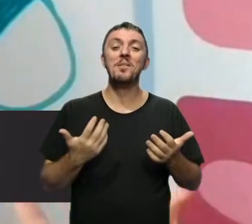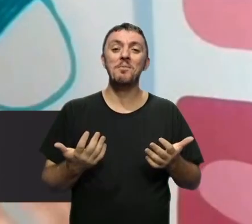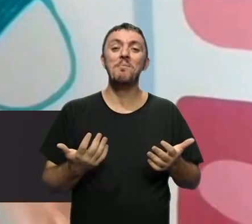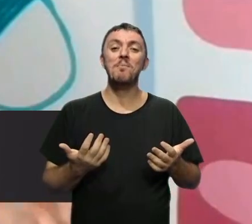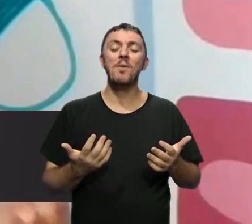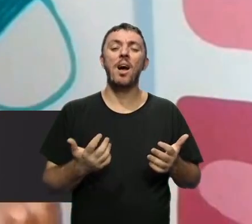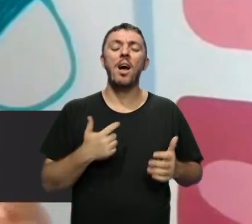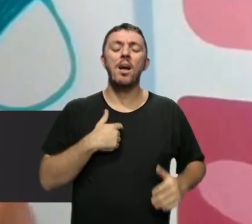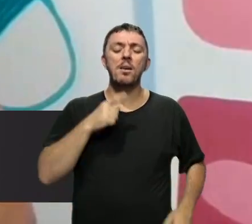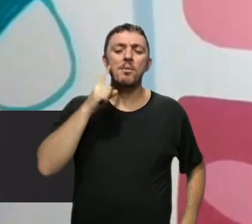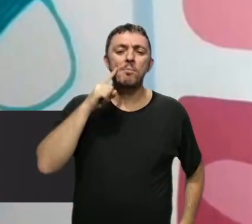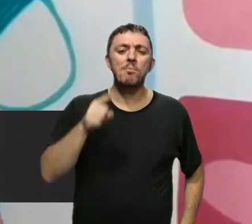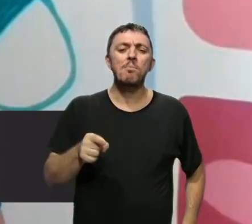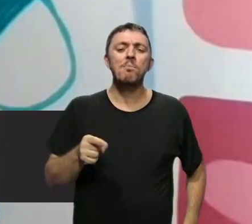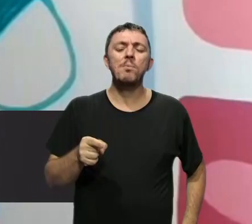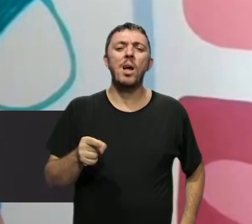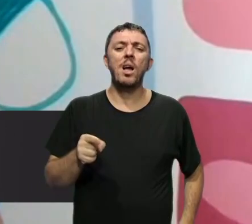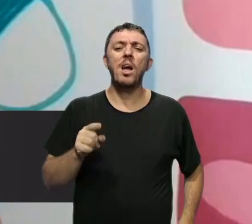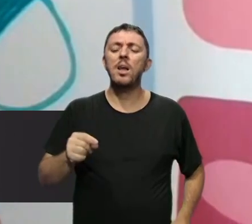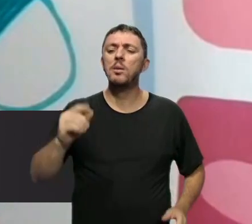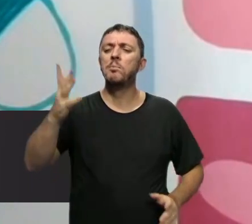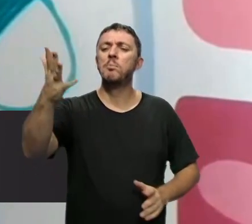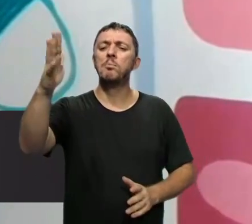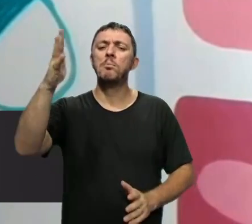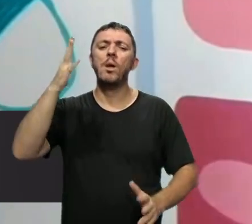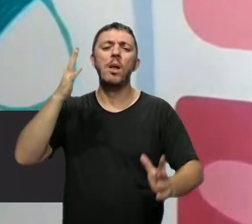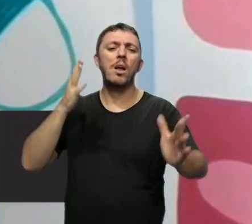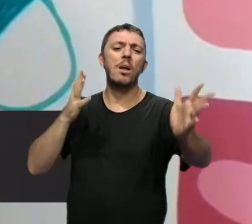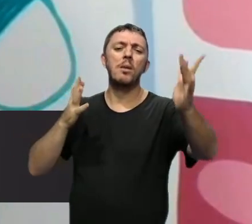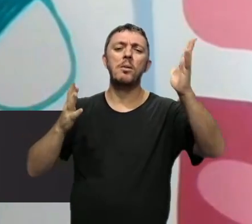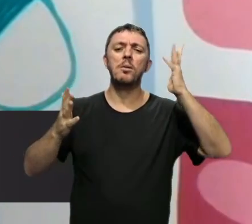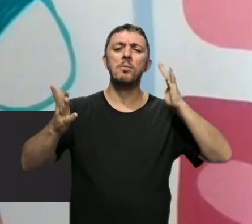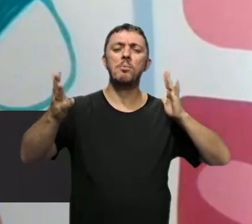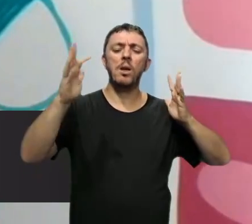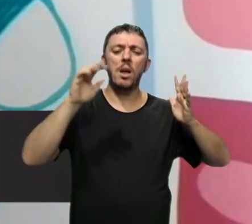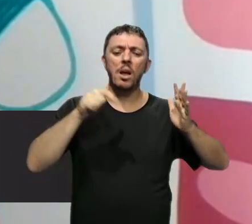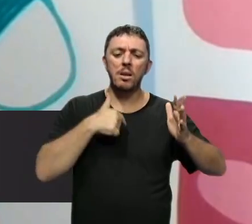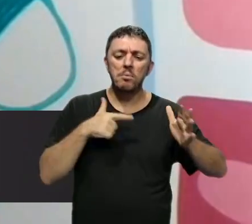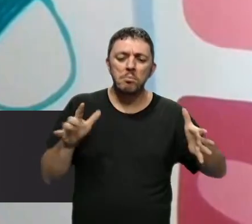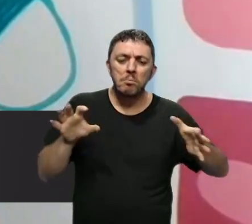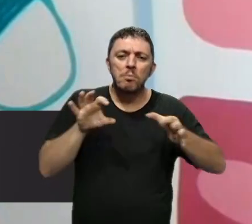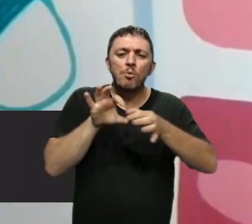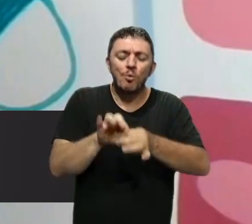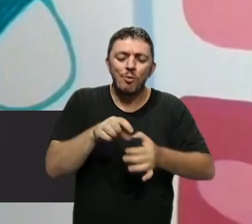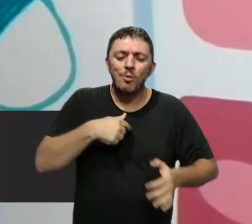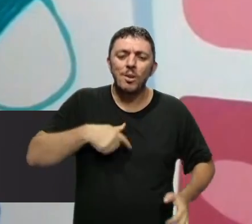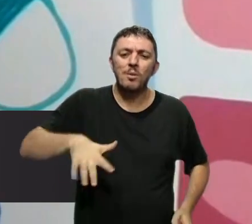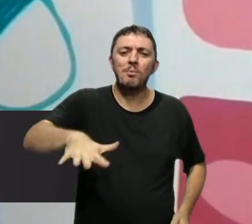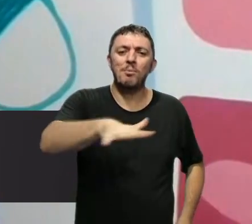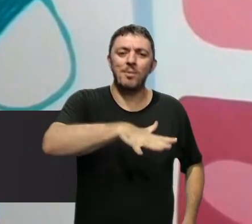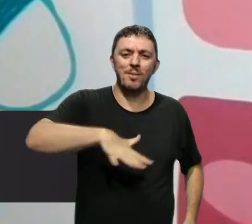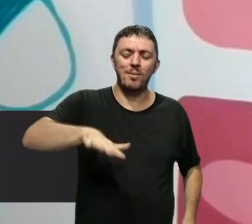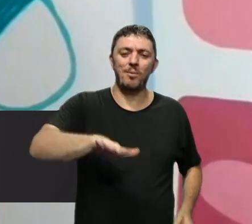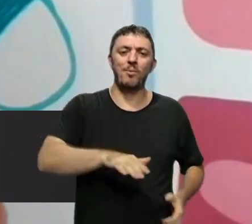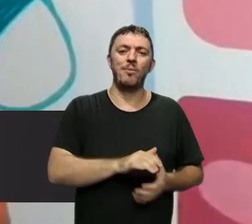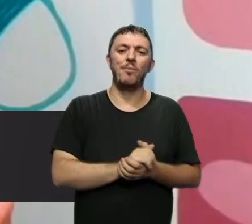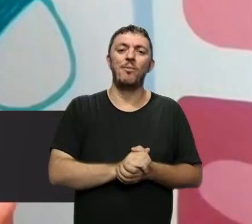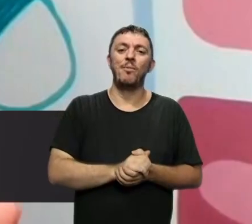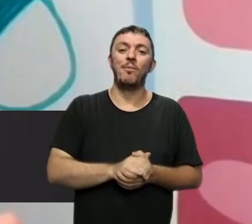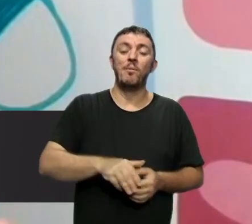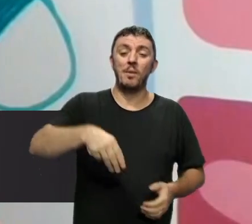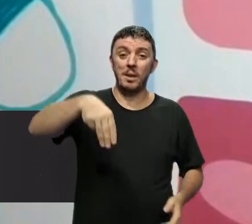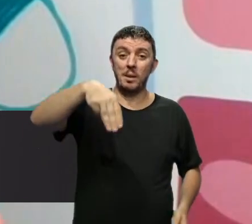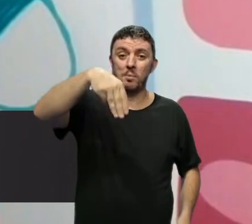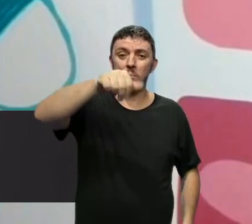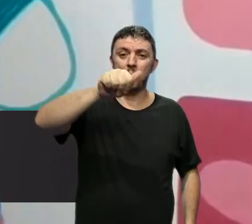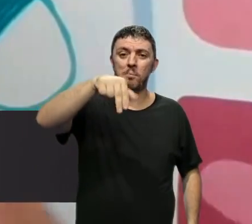da floresta, né, está no vínculo que a gente cria com o espaço. Quando Manuel de Barros diz: meu quintal é